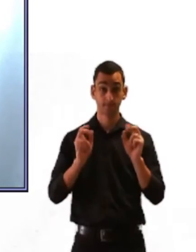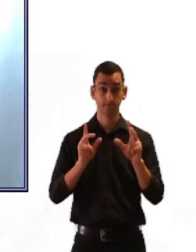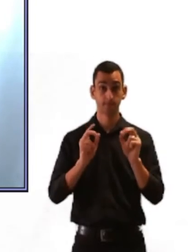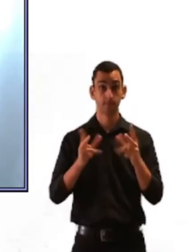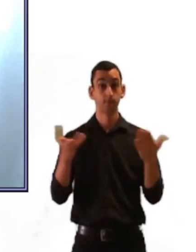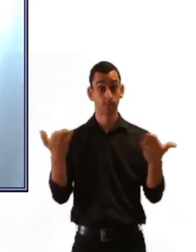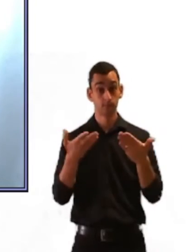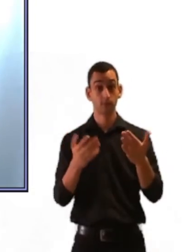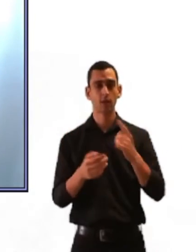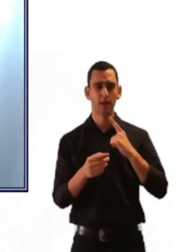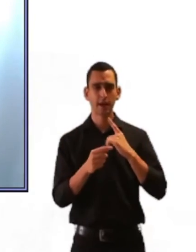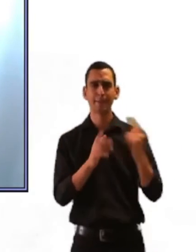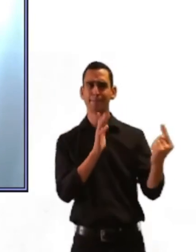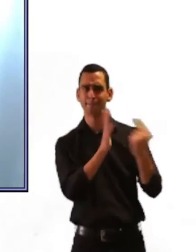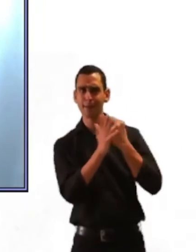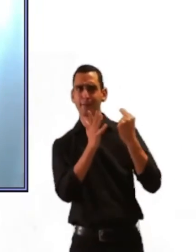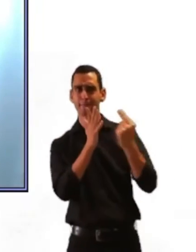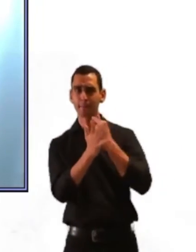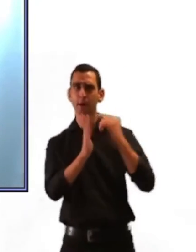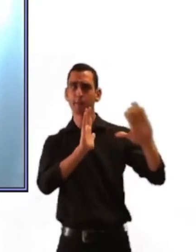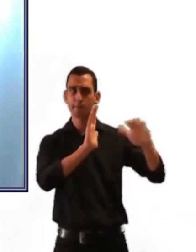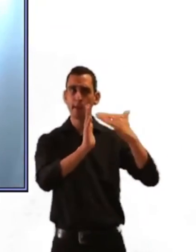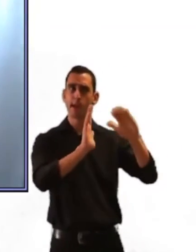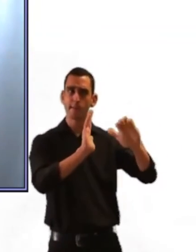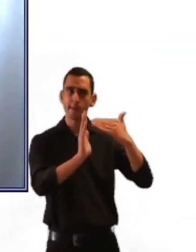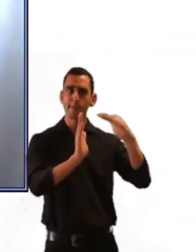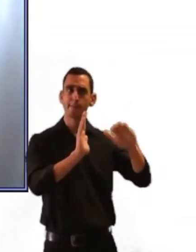Respondendo às perguntas que foram enviadas